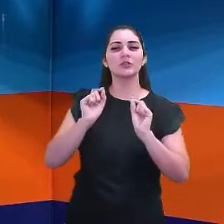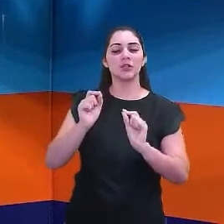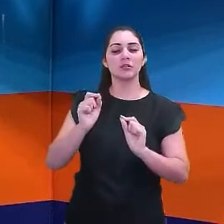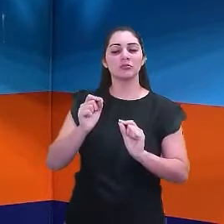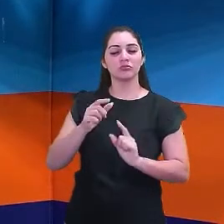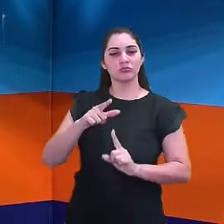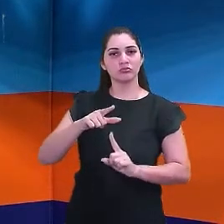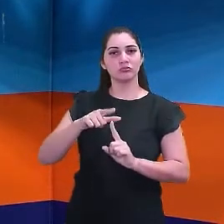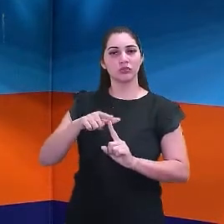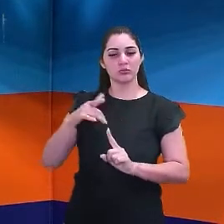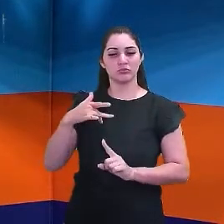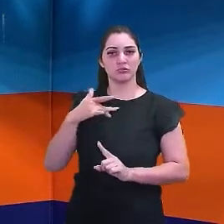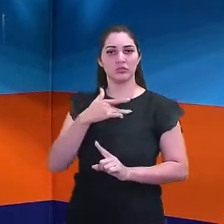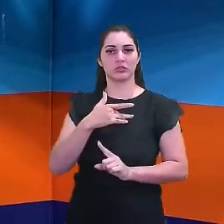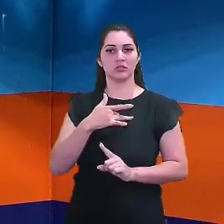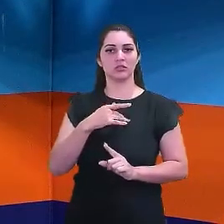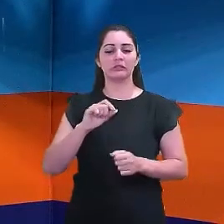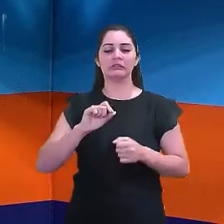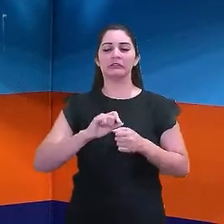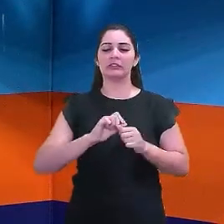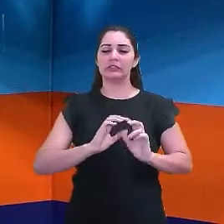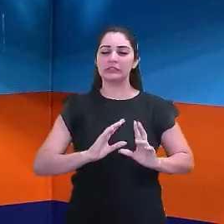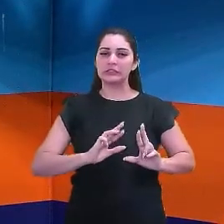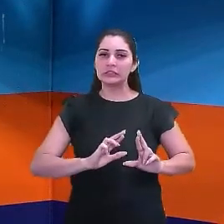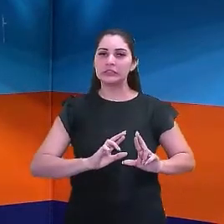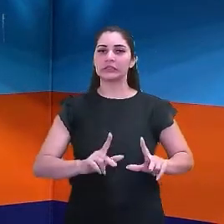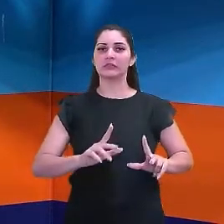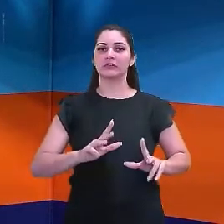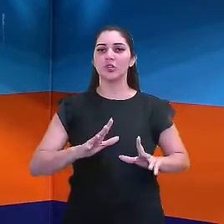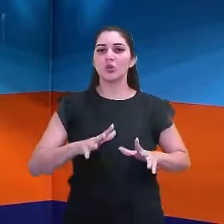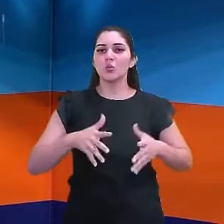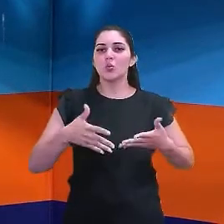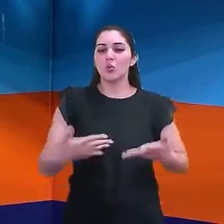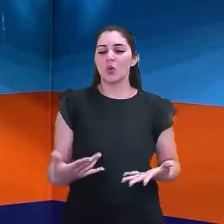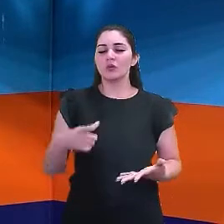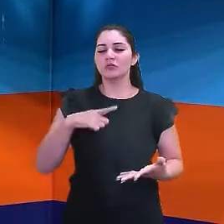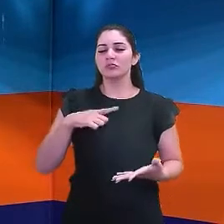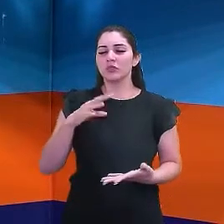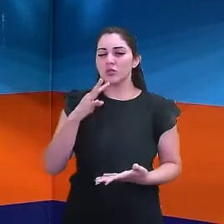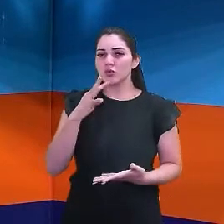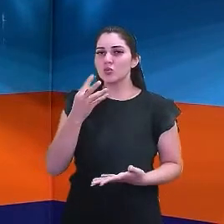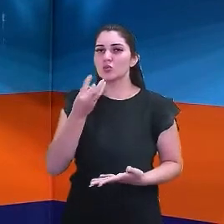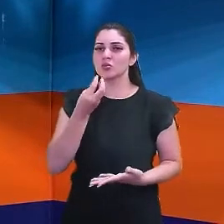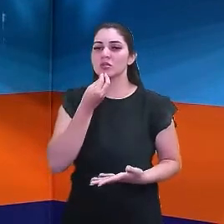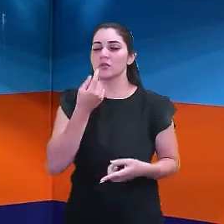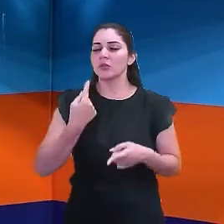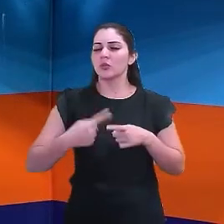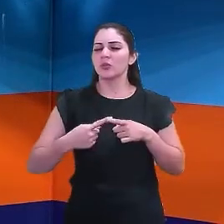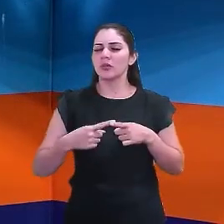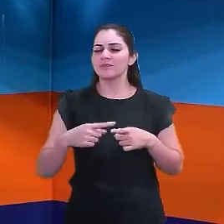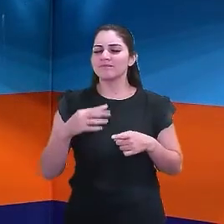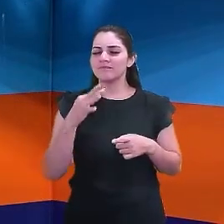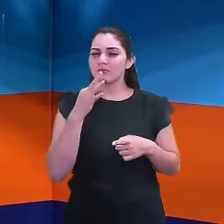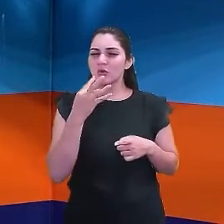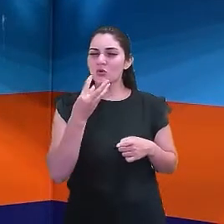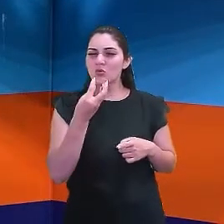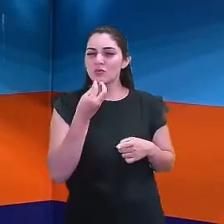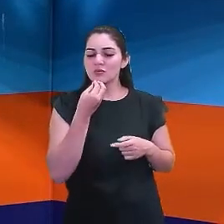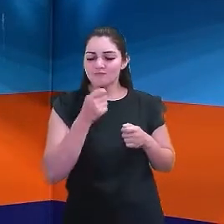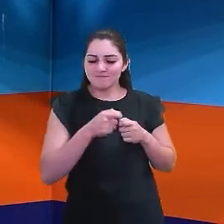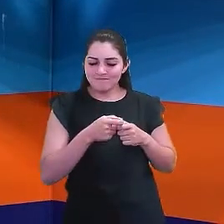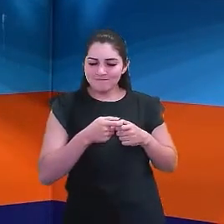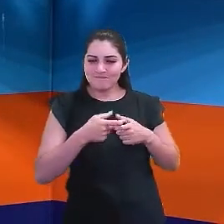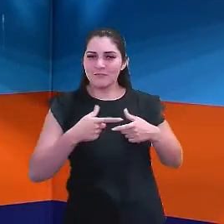saúde que faz toda a diferença quando a gente está munido de conhecimento. Porque o conhecimento, gente, ele é um grande provedor